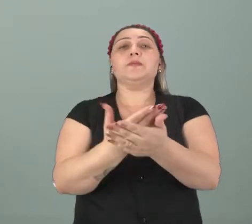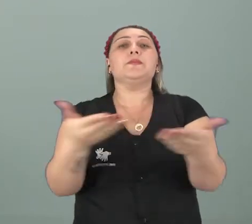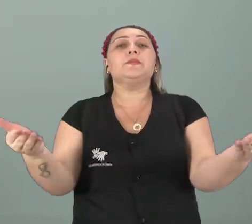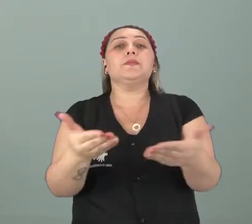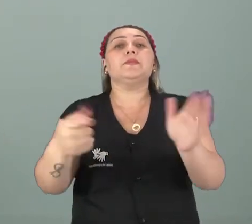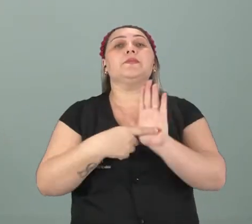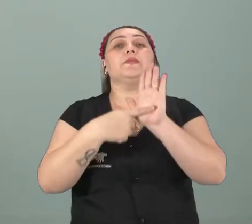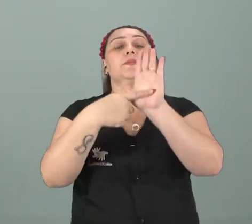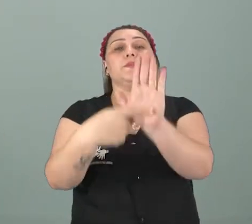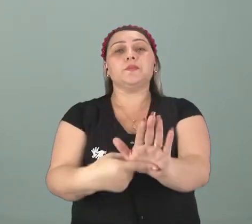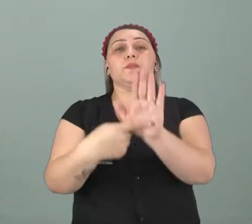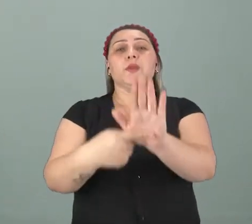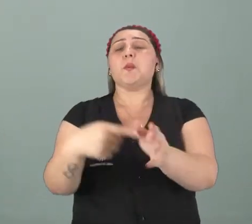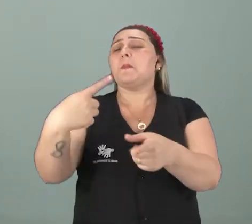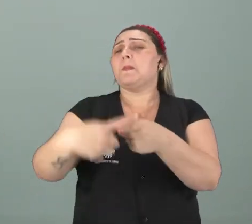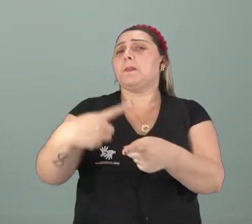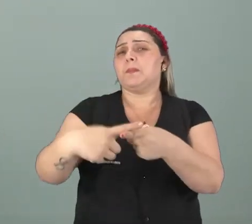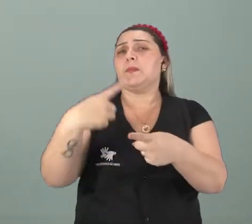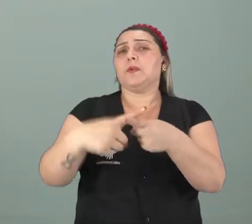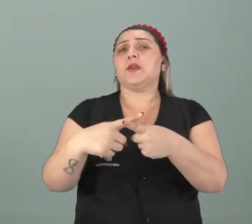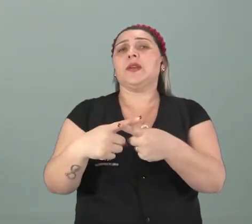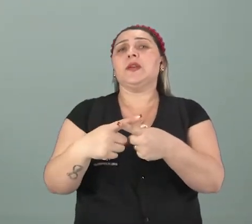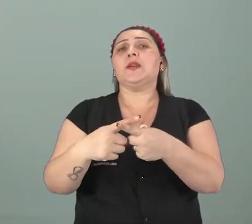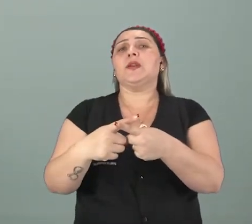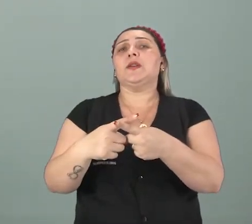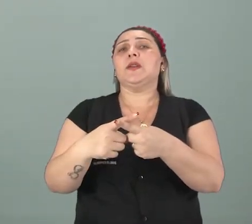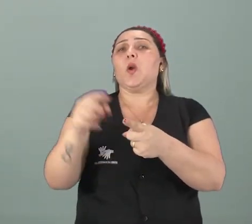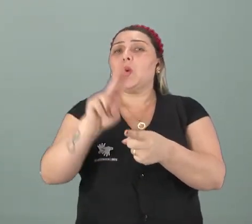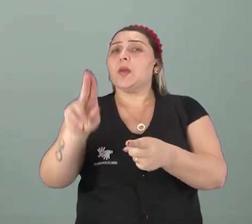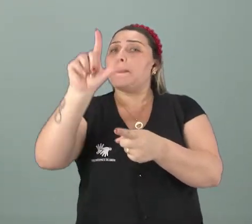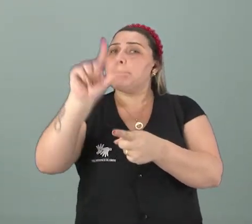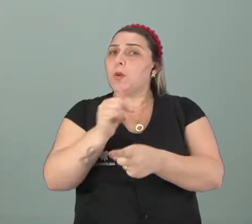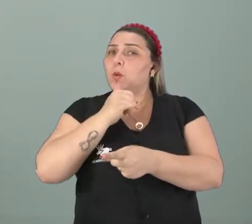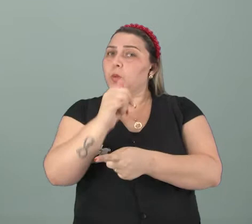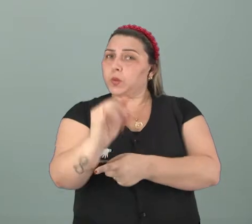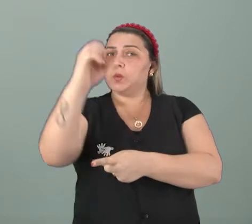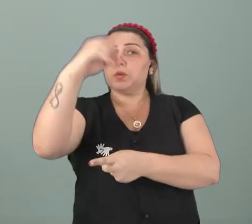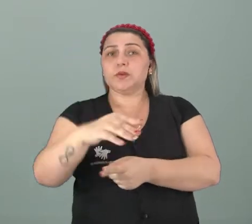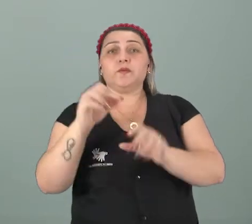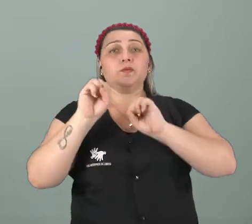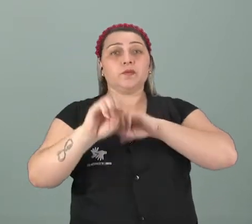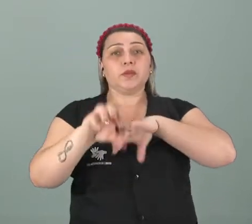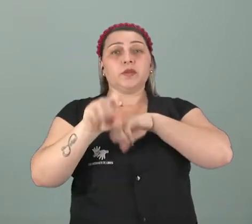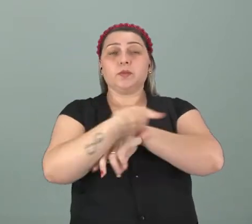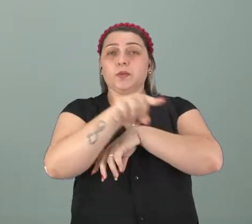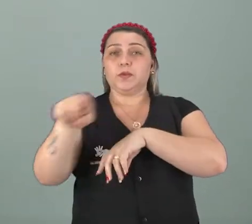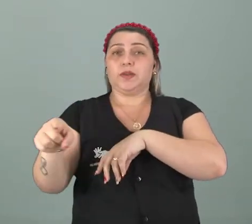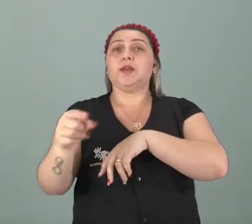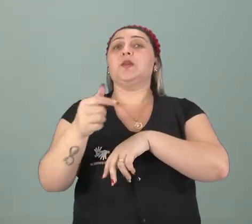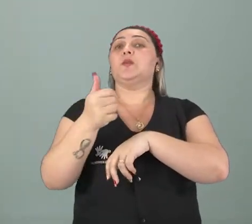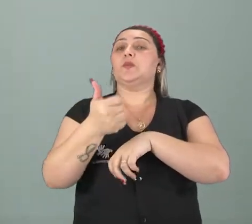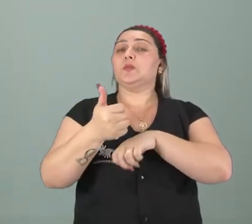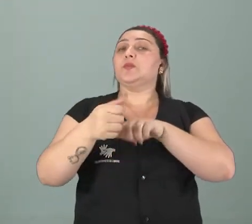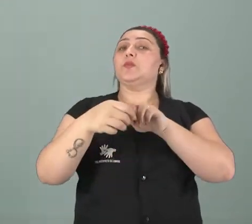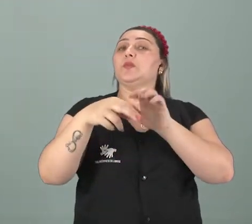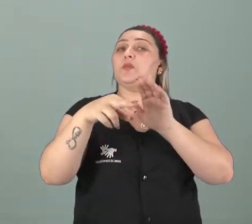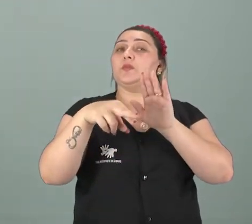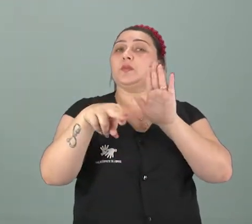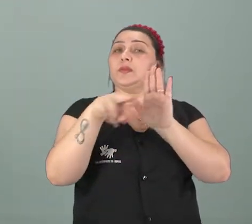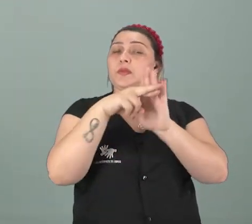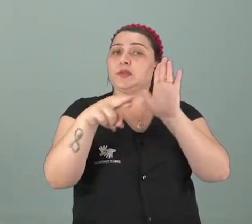hoje vai focar muito no porquê de economizar energia elétrica, né? E eu vou ensinar para vocês que uma das medidas que para